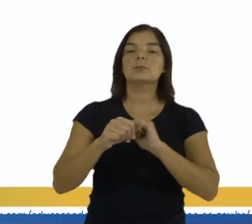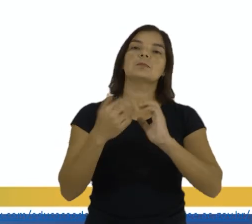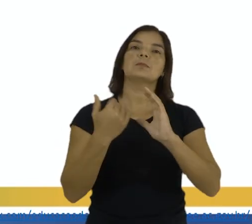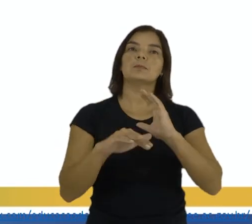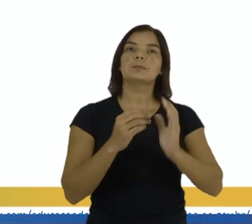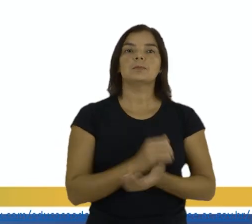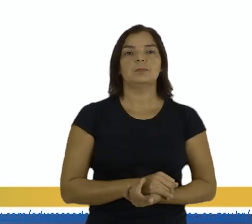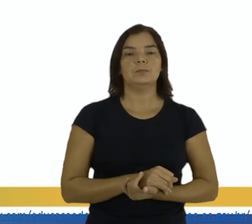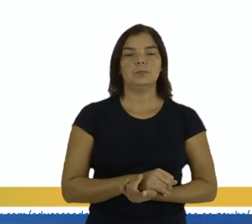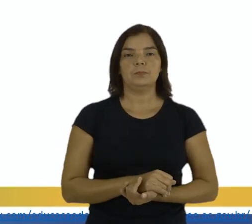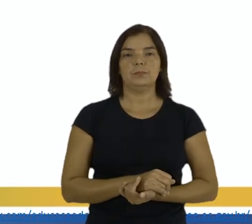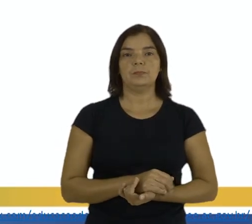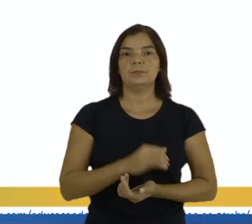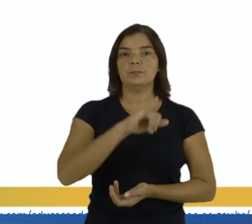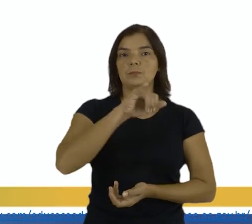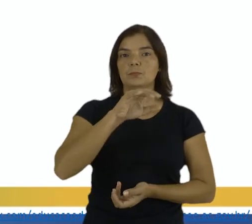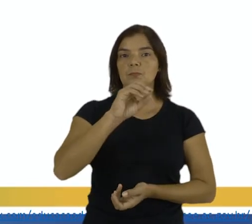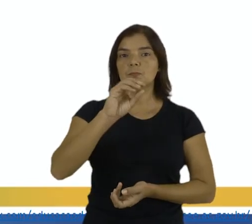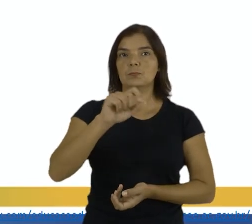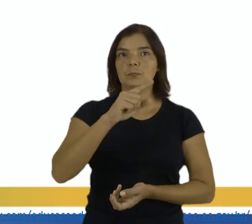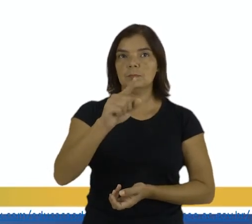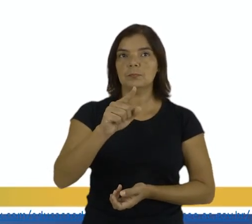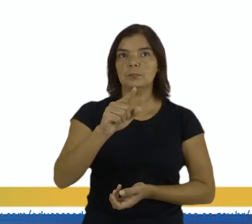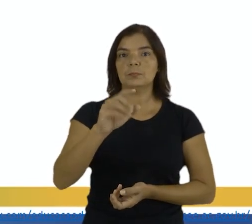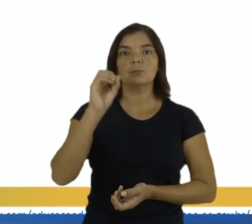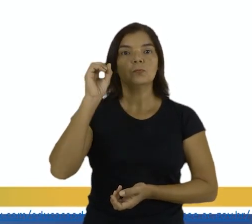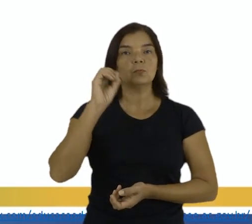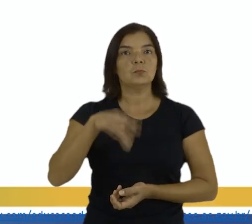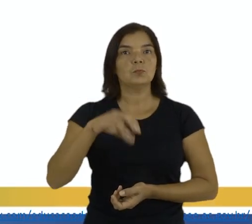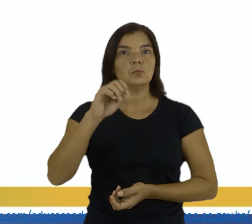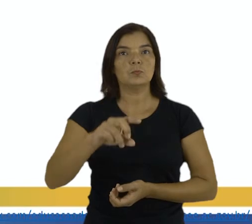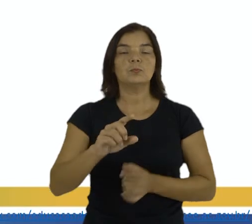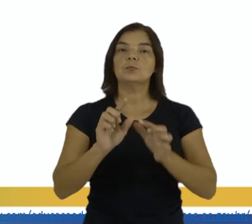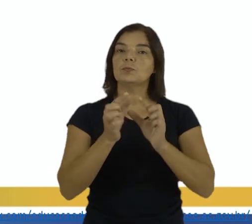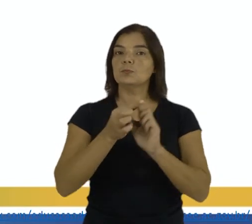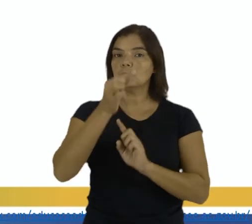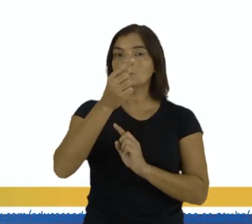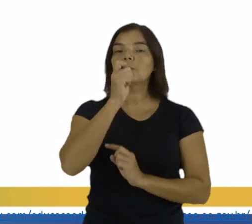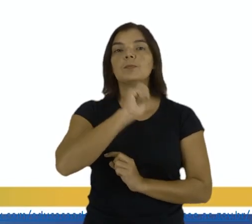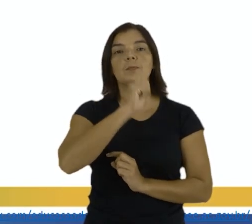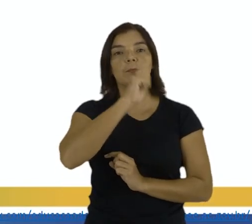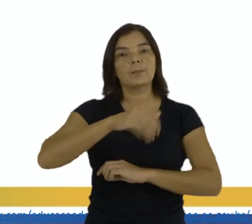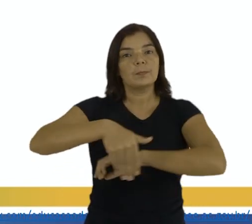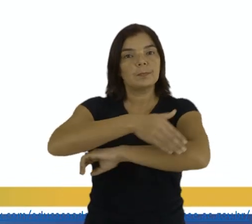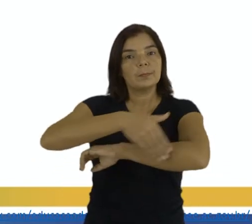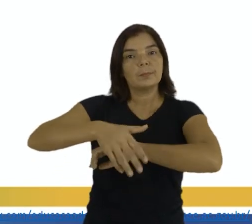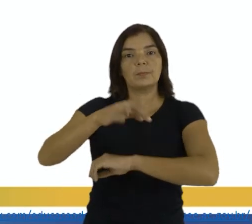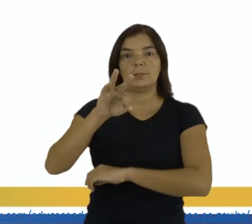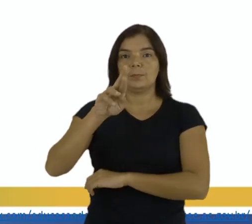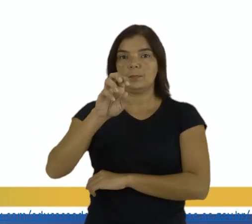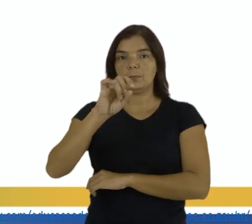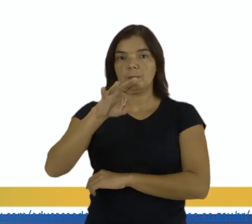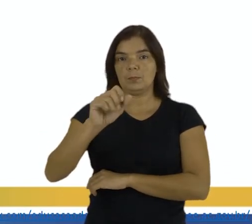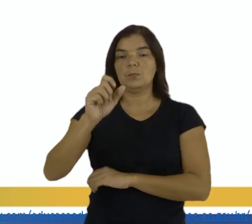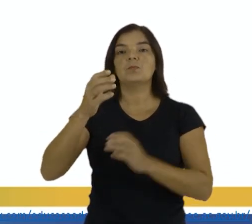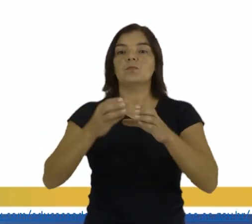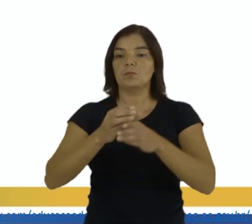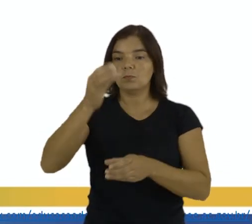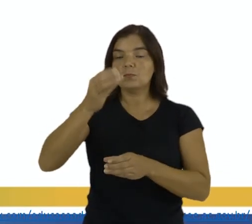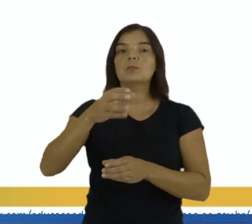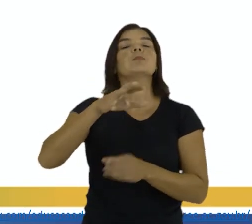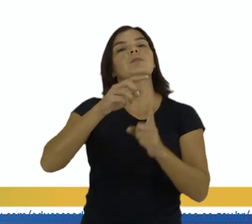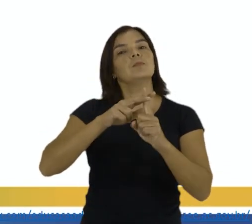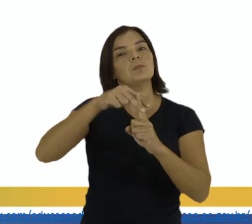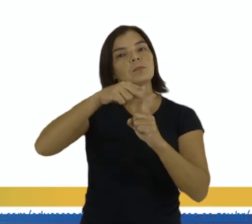mensagem. Observe então. João joga um palitinho de sorvete na rua de Teresa, que joga uma latinha de